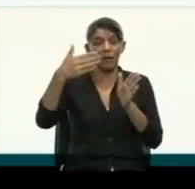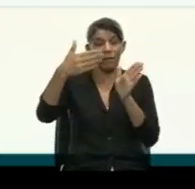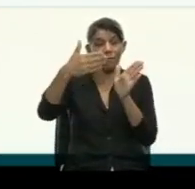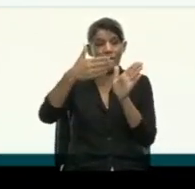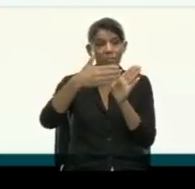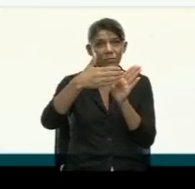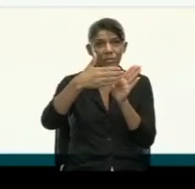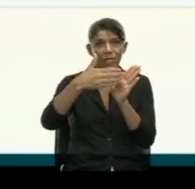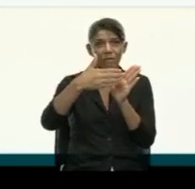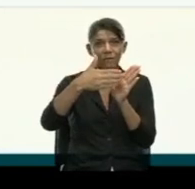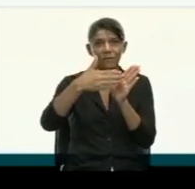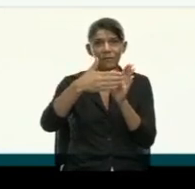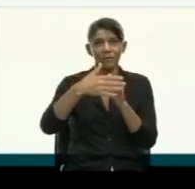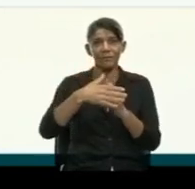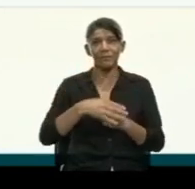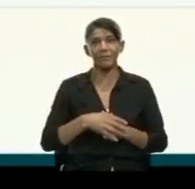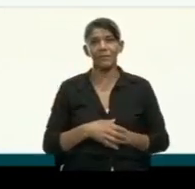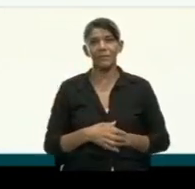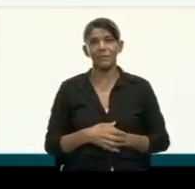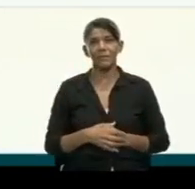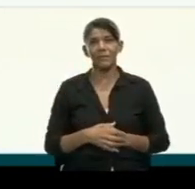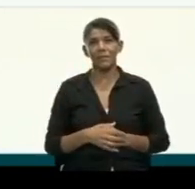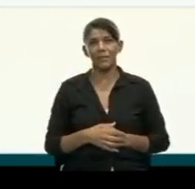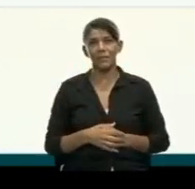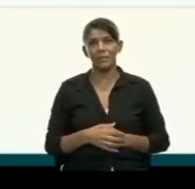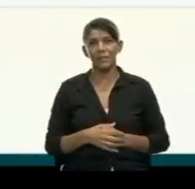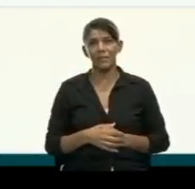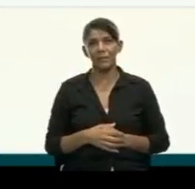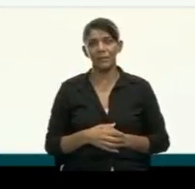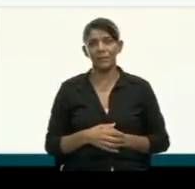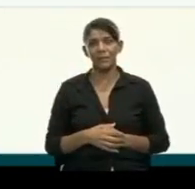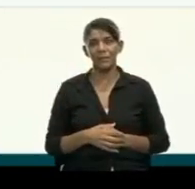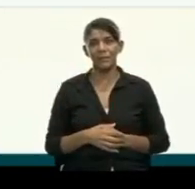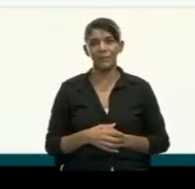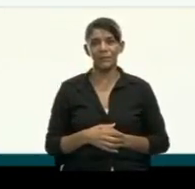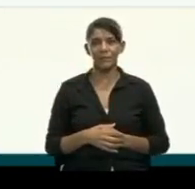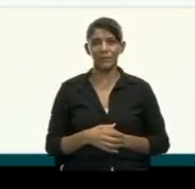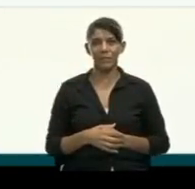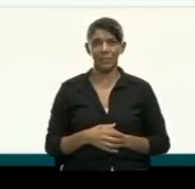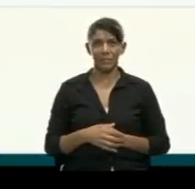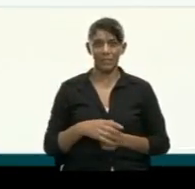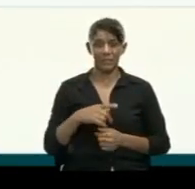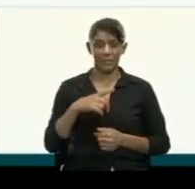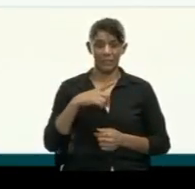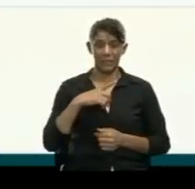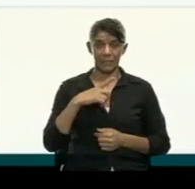aqui, ó. Então, vamos fazer aqui um corte, né? Então, a gente tem aqui a